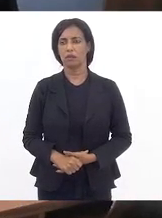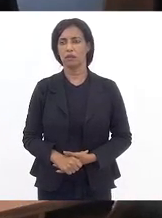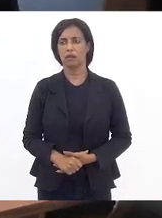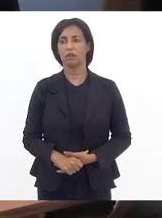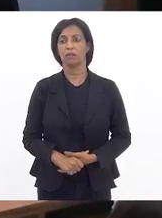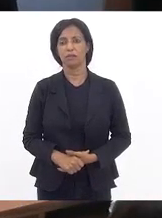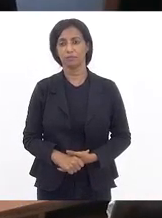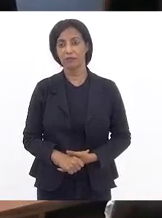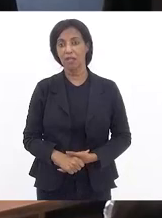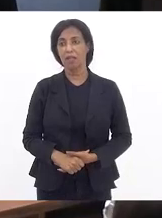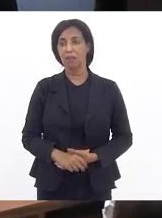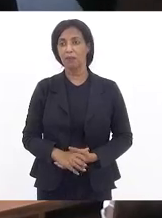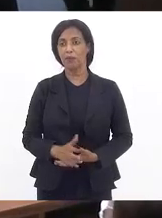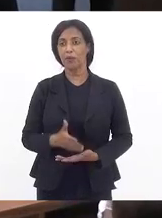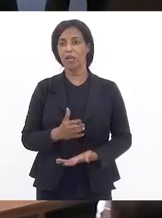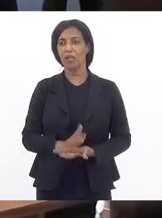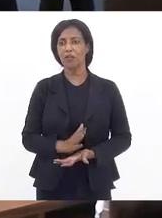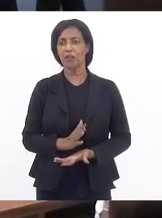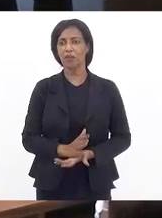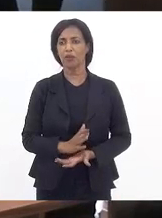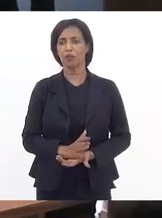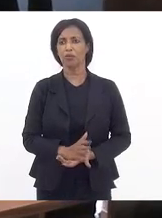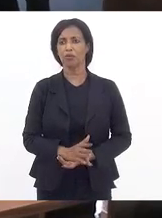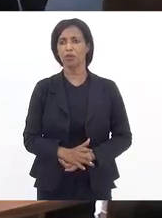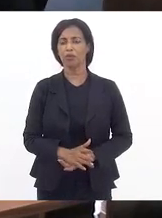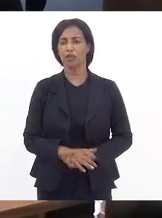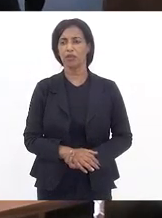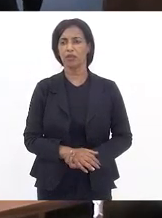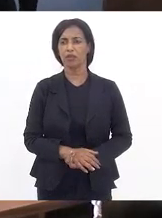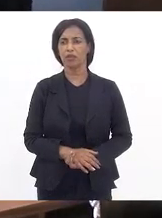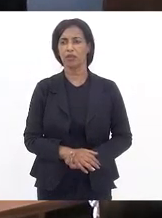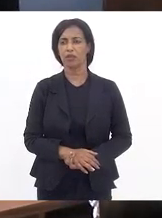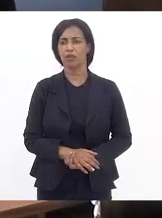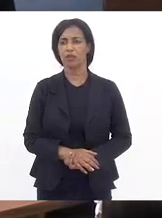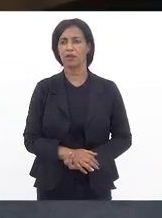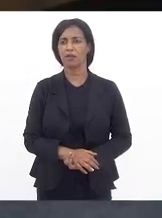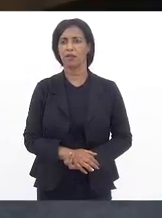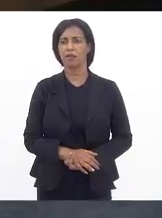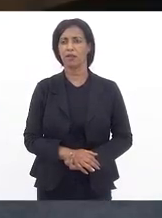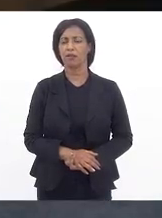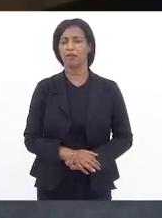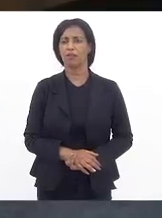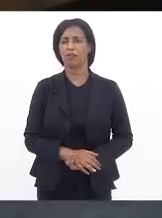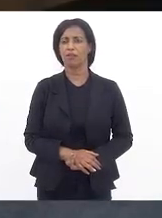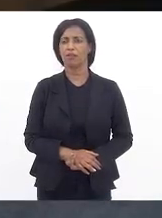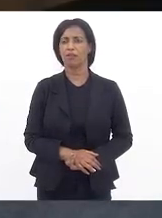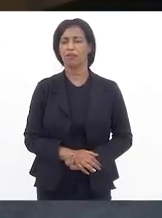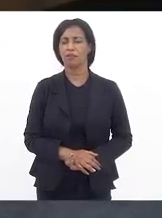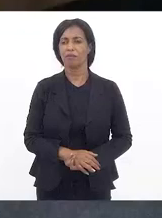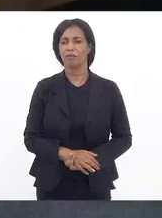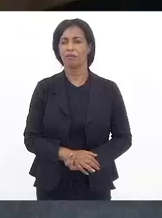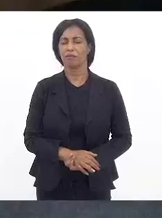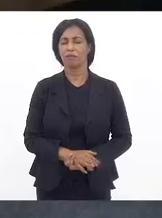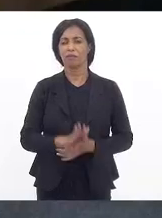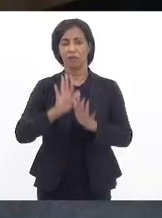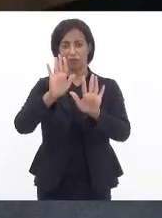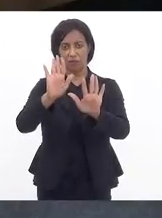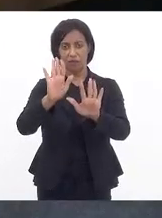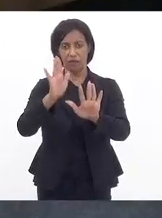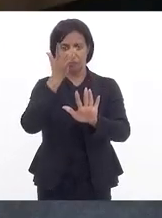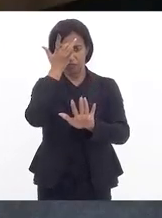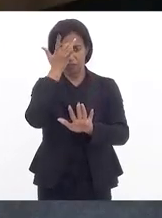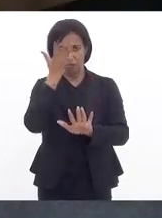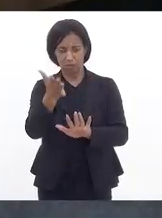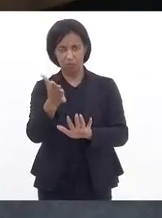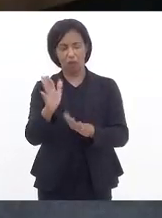E aí e pela ordem e pela última vez eu prometo ó fica fica bem mais